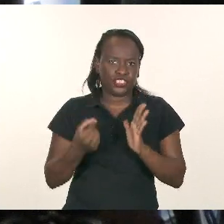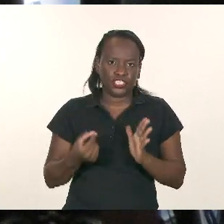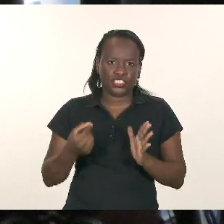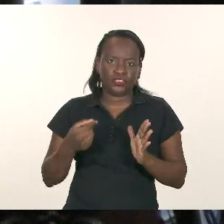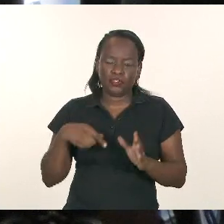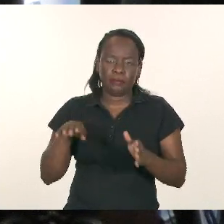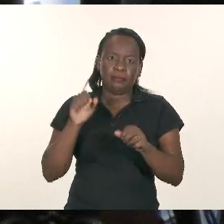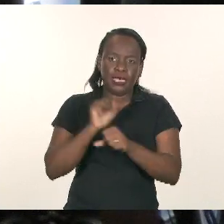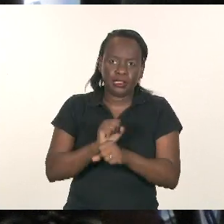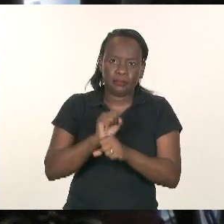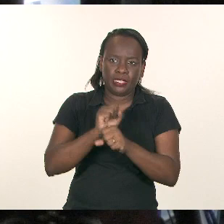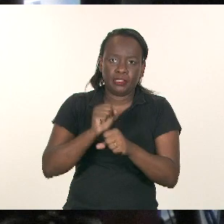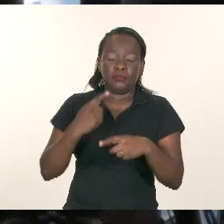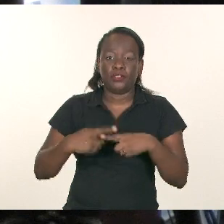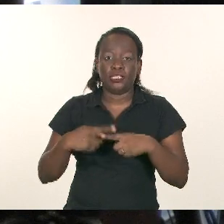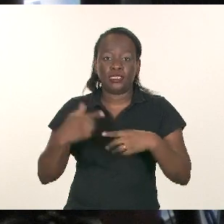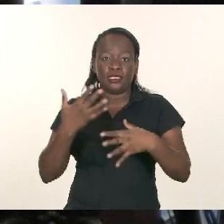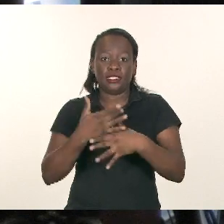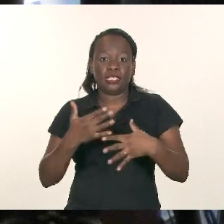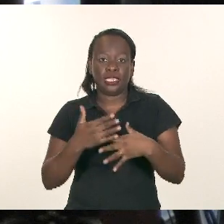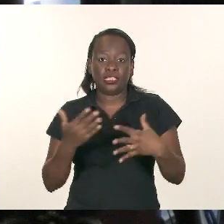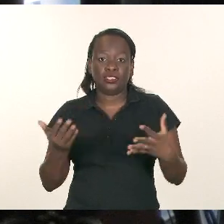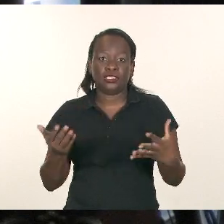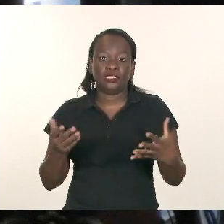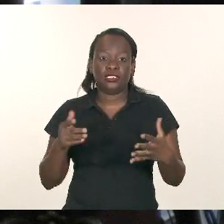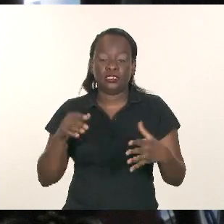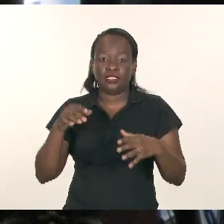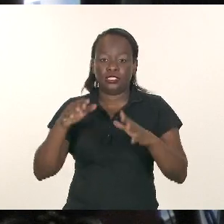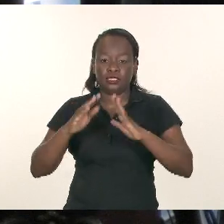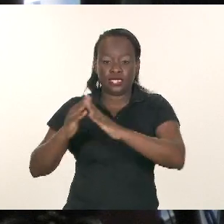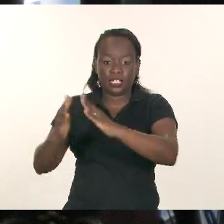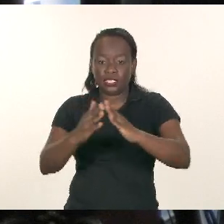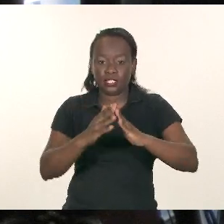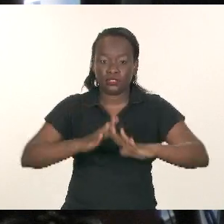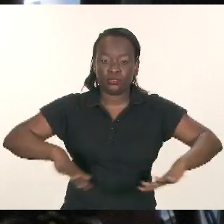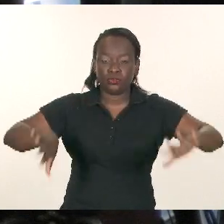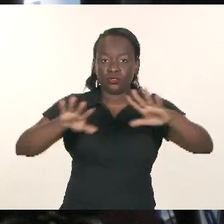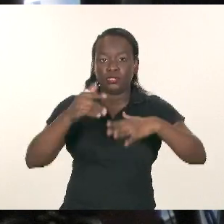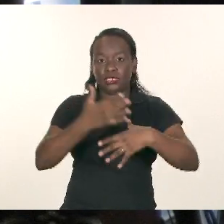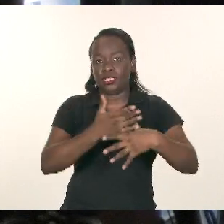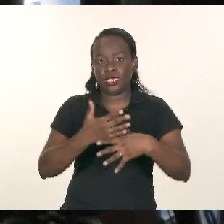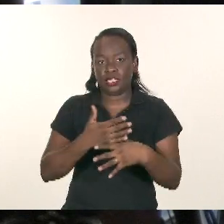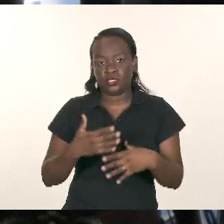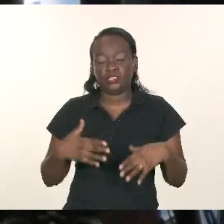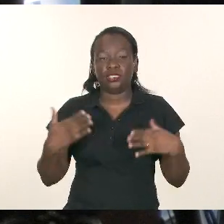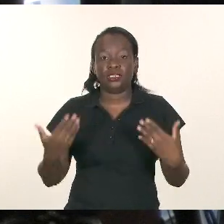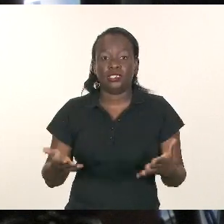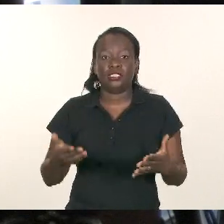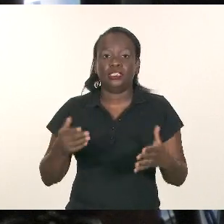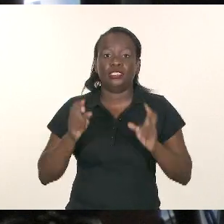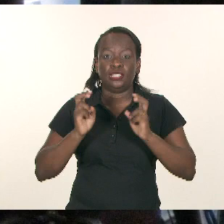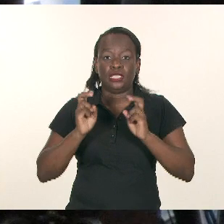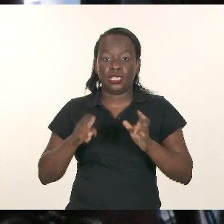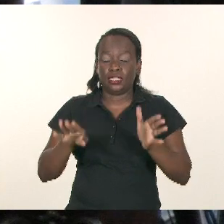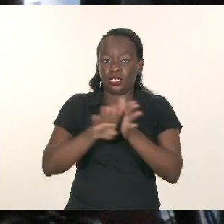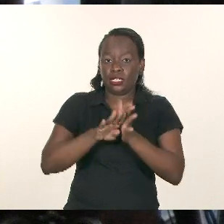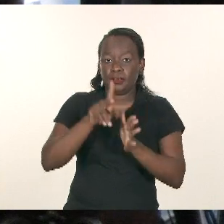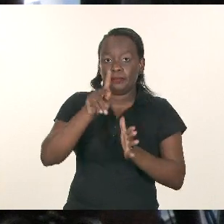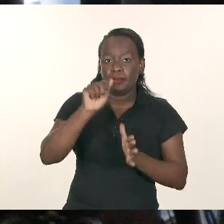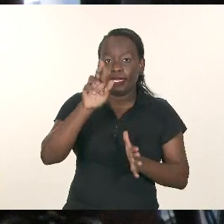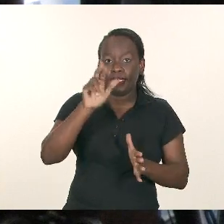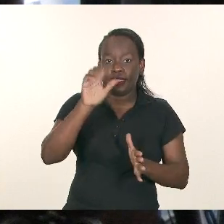foi parando, porque a cidade passou, a Vila Operária da fábrica passou a ser a cidade. E aí ele para na estação de